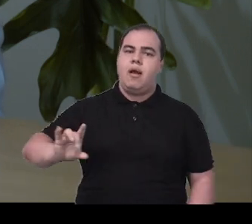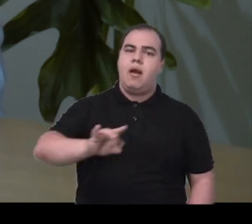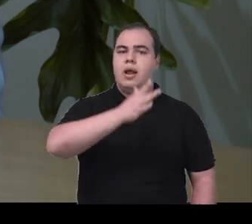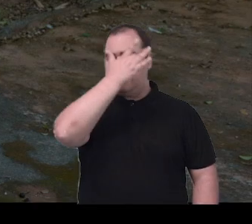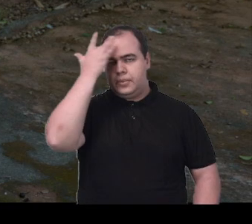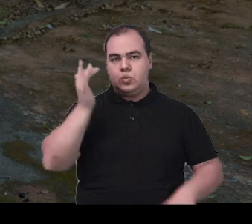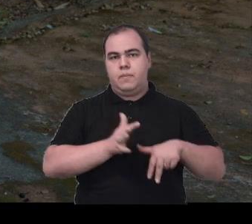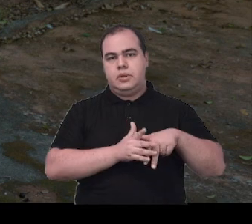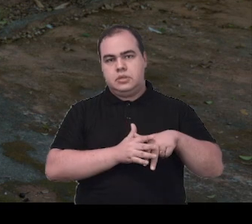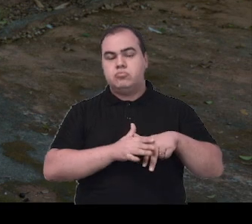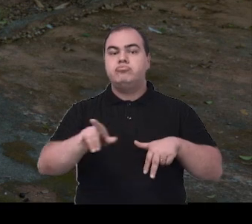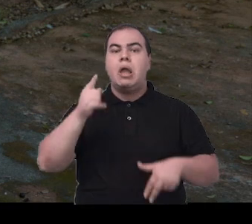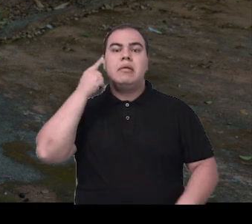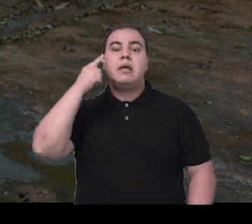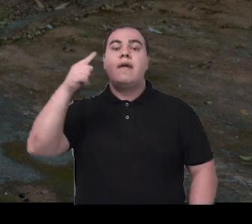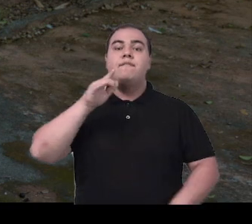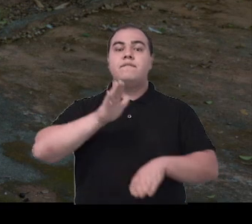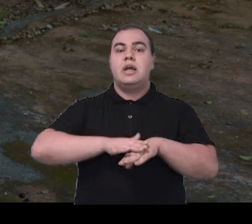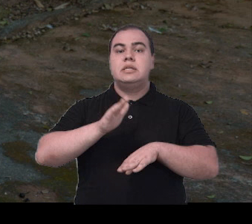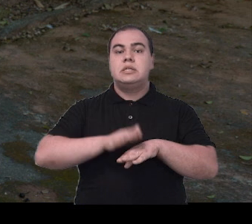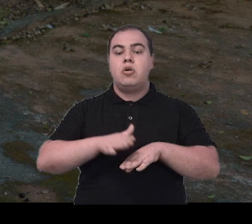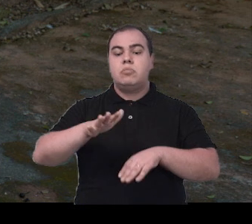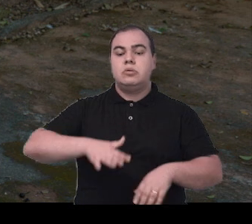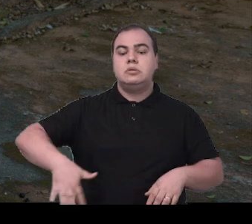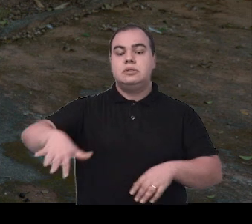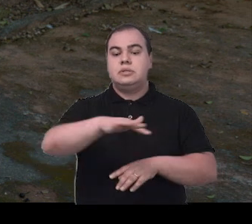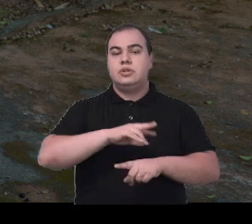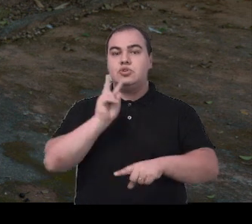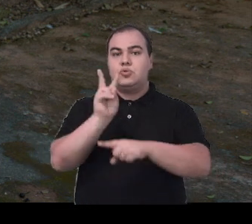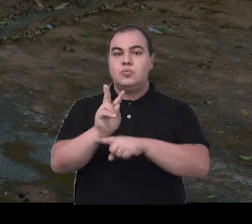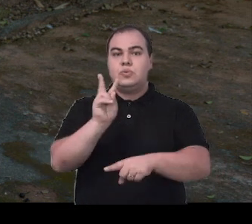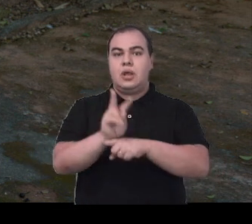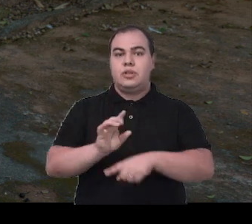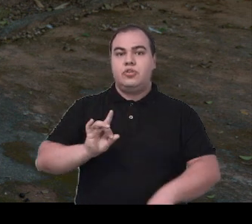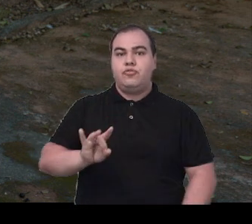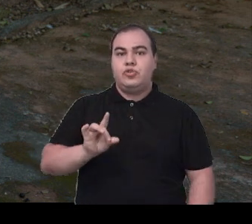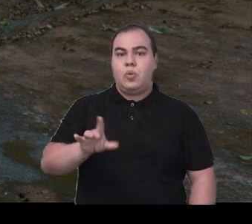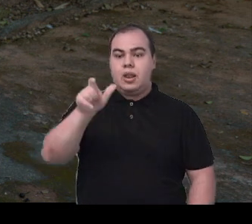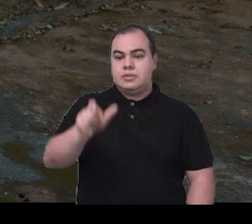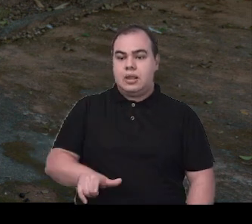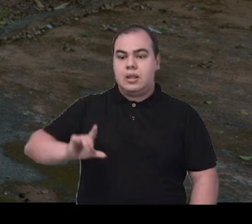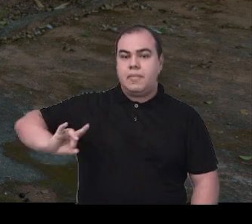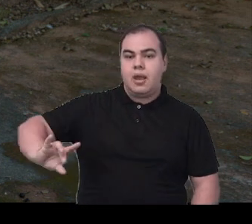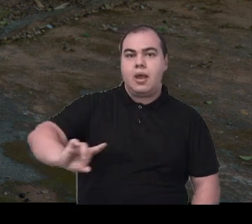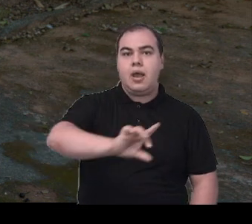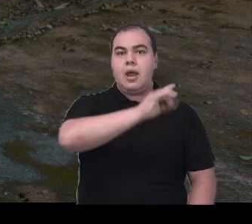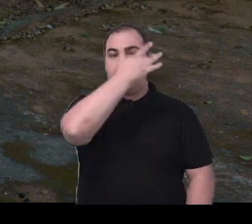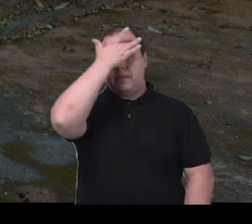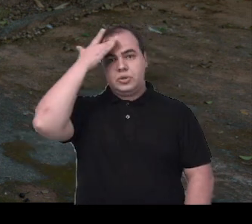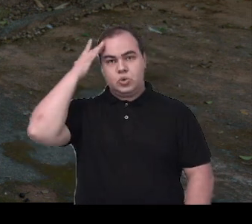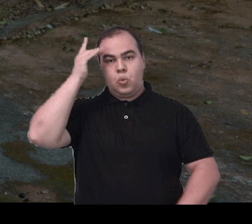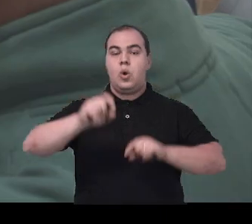do paciente. A ideia do serviço é construir uma linha de cuidado individualizada para